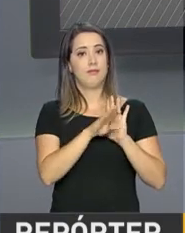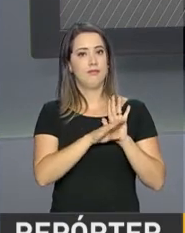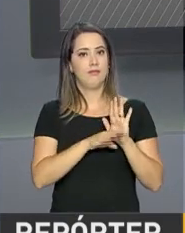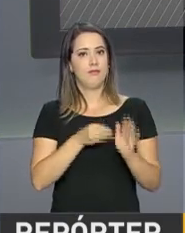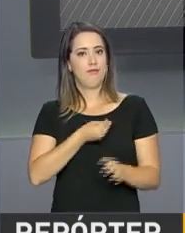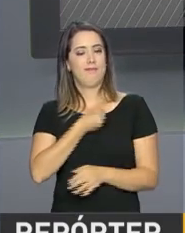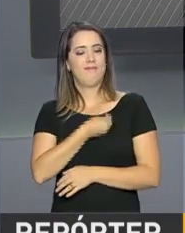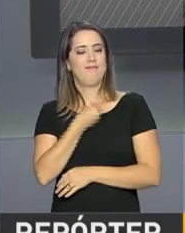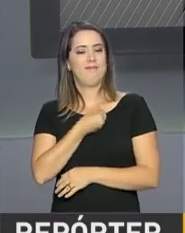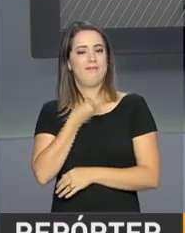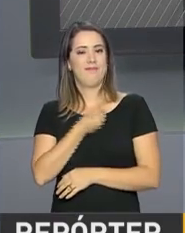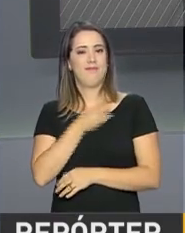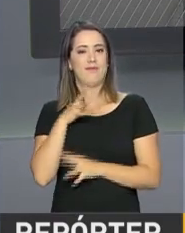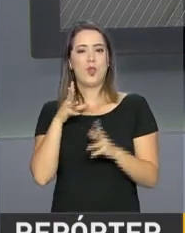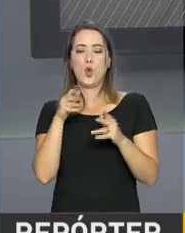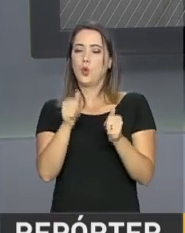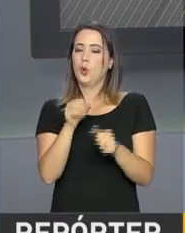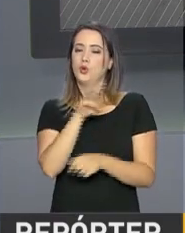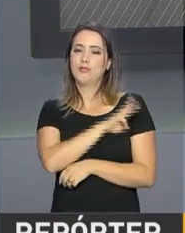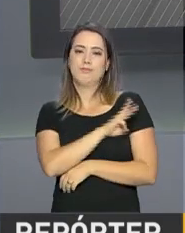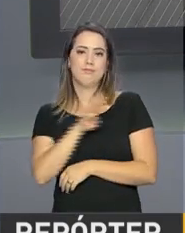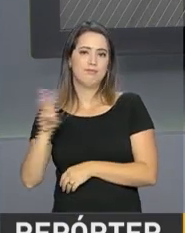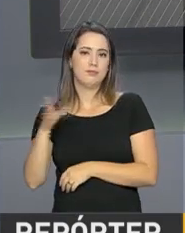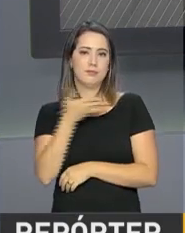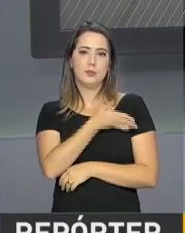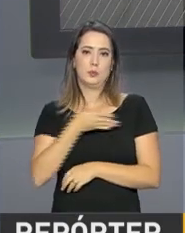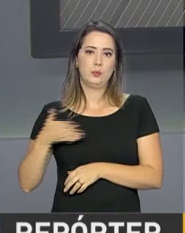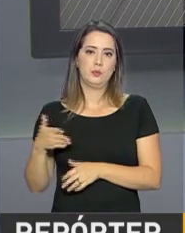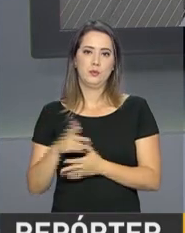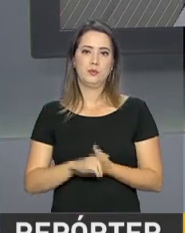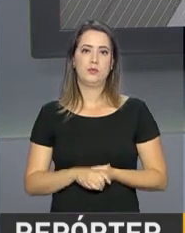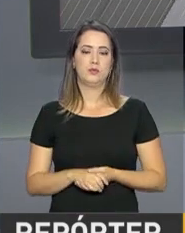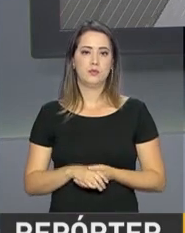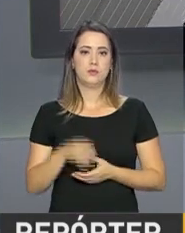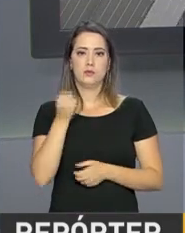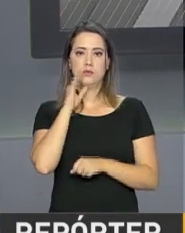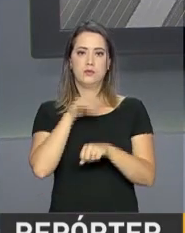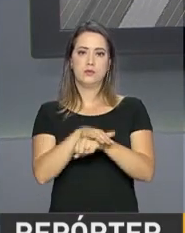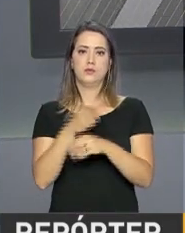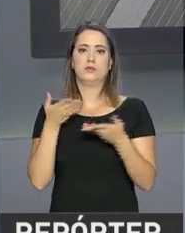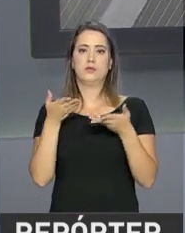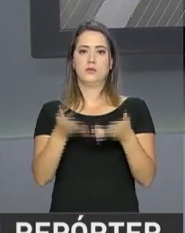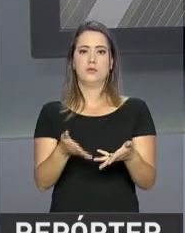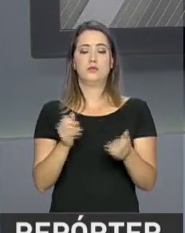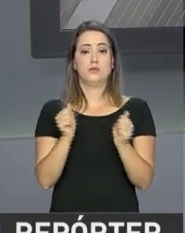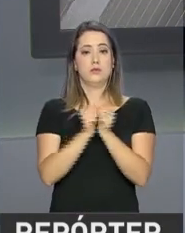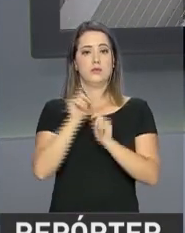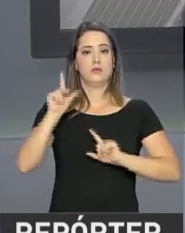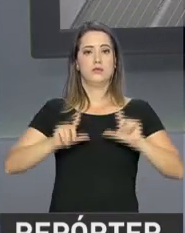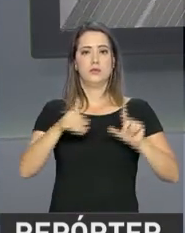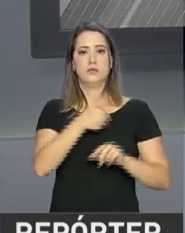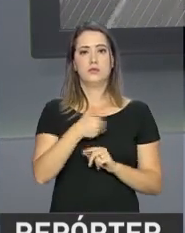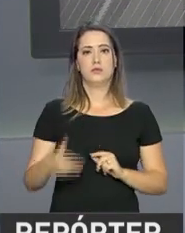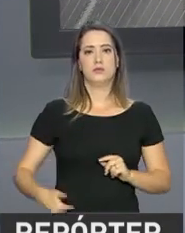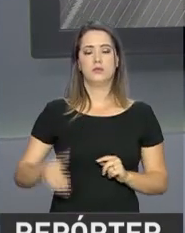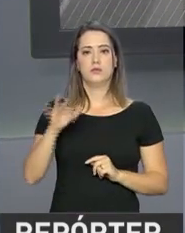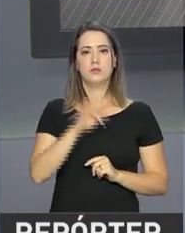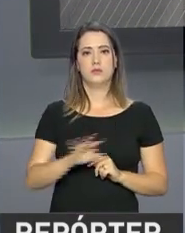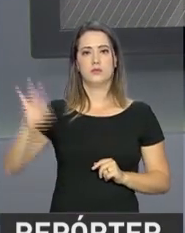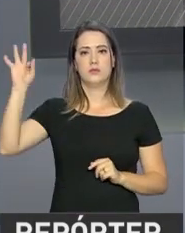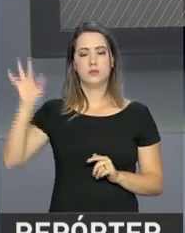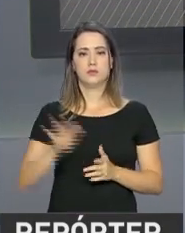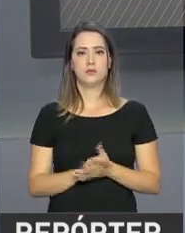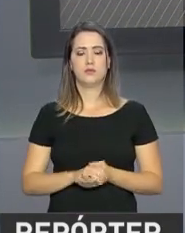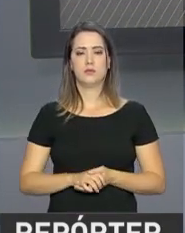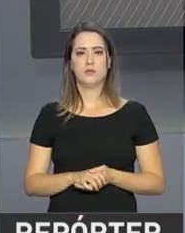ao vivo está toda ela na página da nbr na internet uma boa noite pra você continue com a gente aqui na nbr a tv do governo